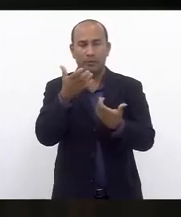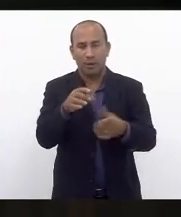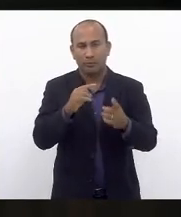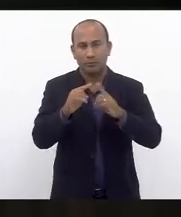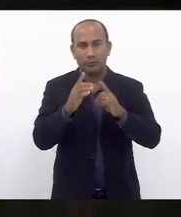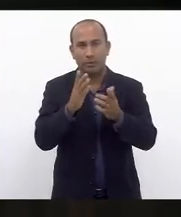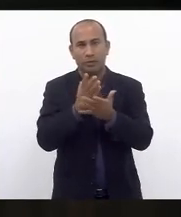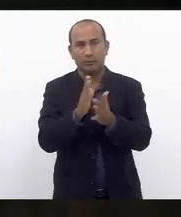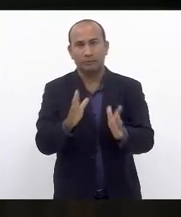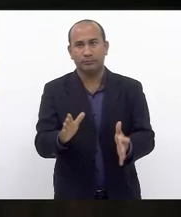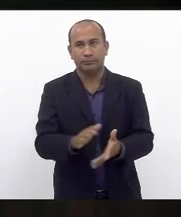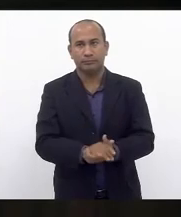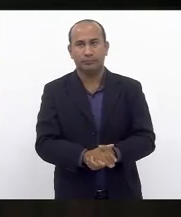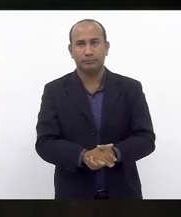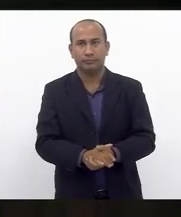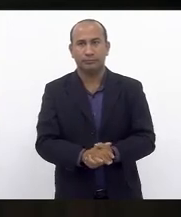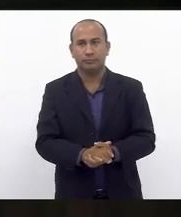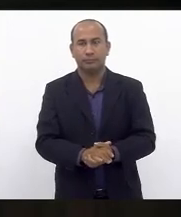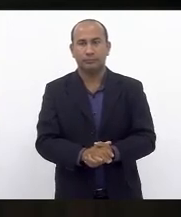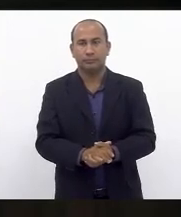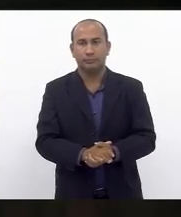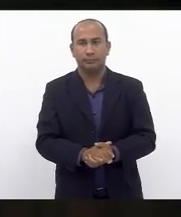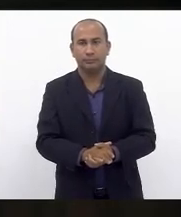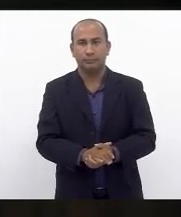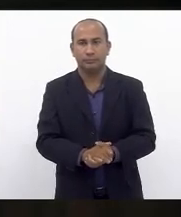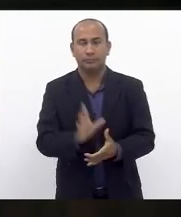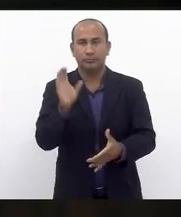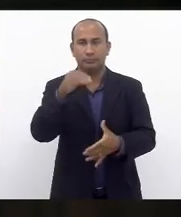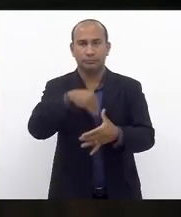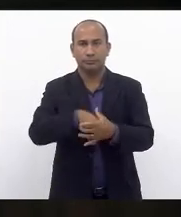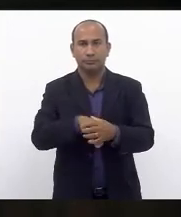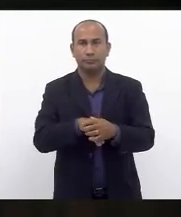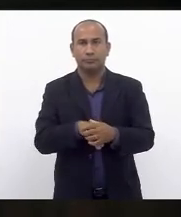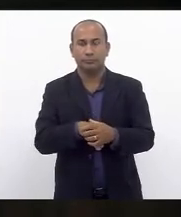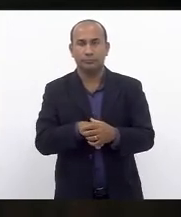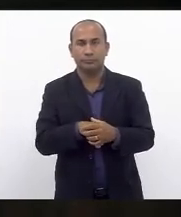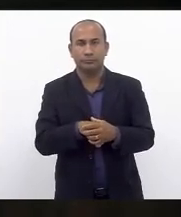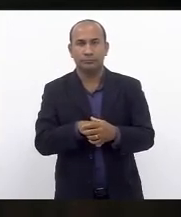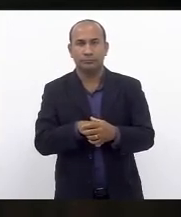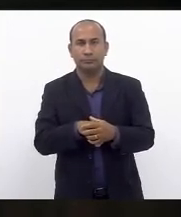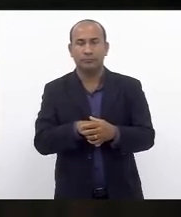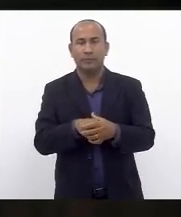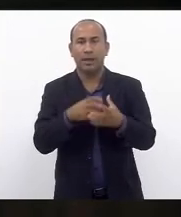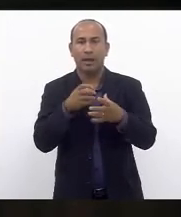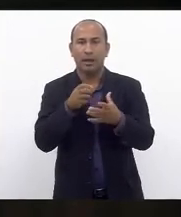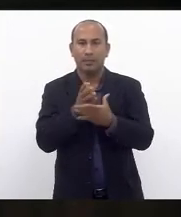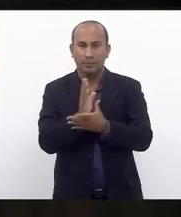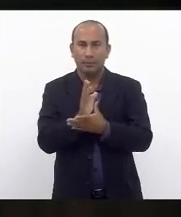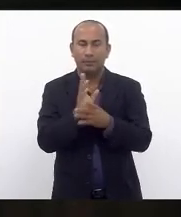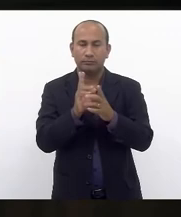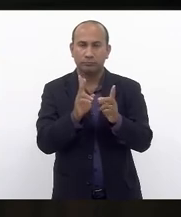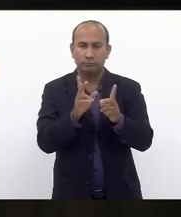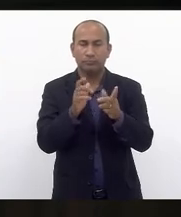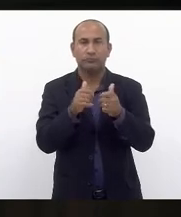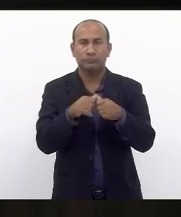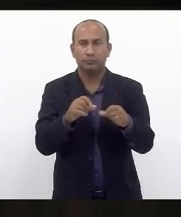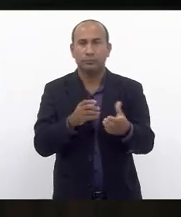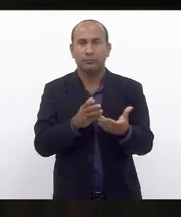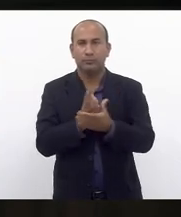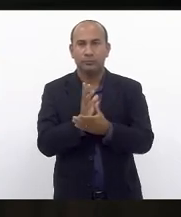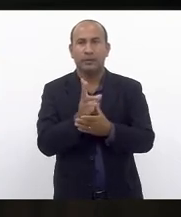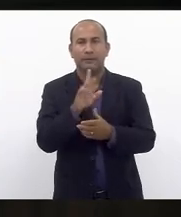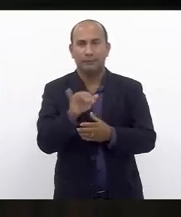queira discutir. Encerrada a discussão. Em votação, os senhores que aprovam, permaneçam como estão. Aprovado,